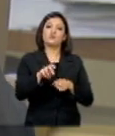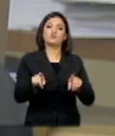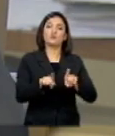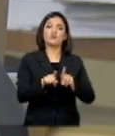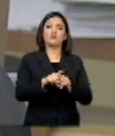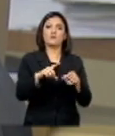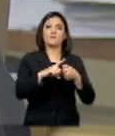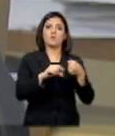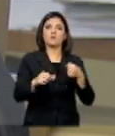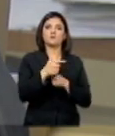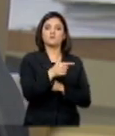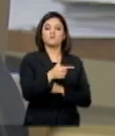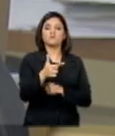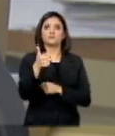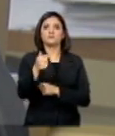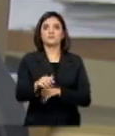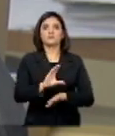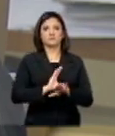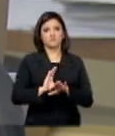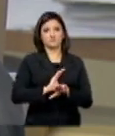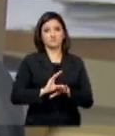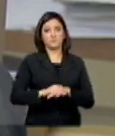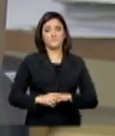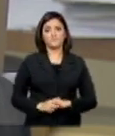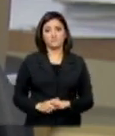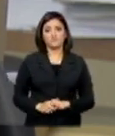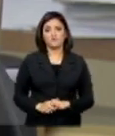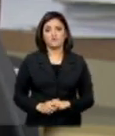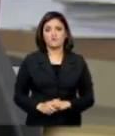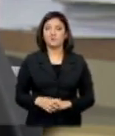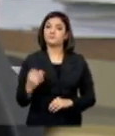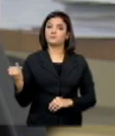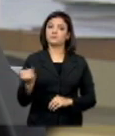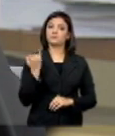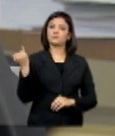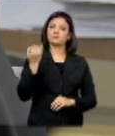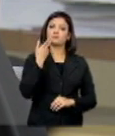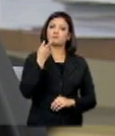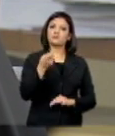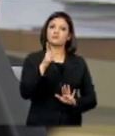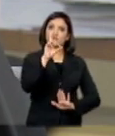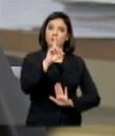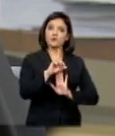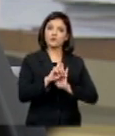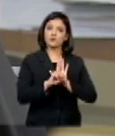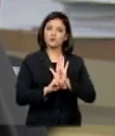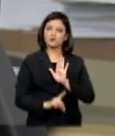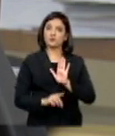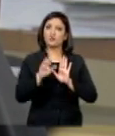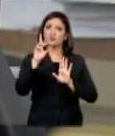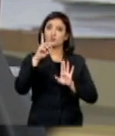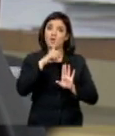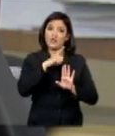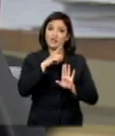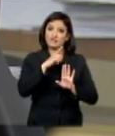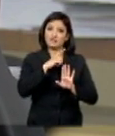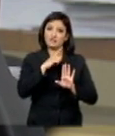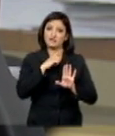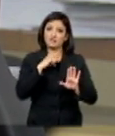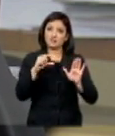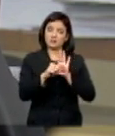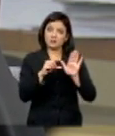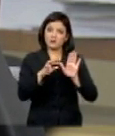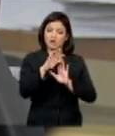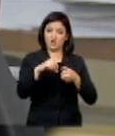227 da constituição é importante ressaltar que o direito em questão constitui cláusula pétrea nos termos do